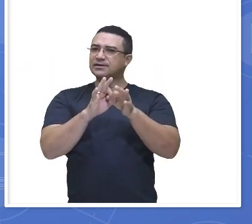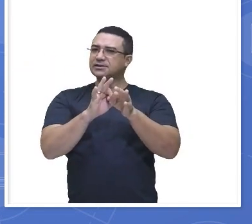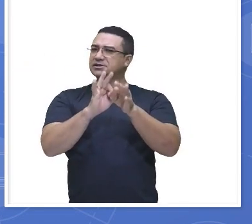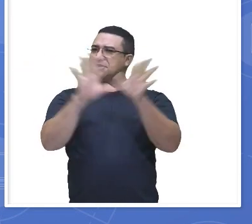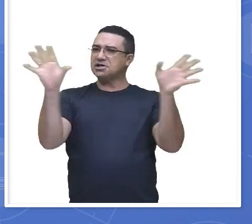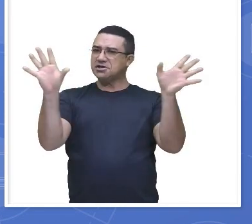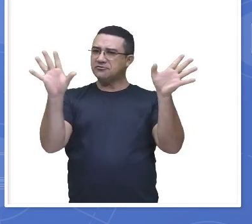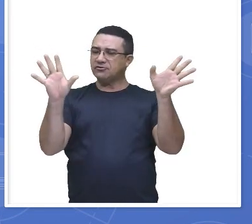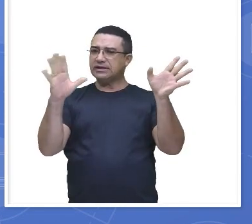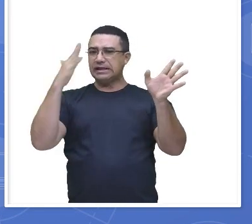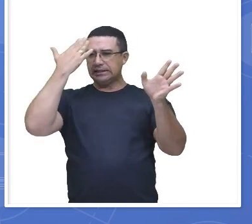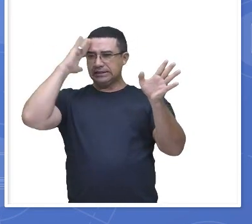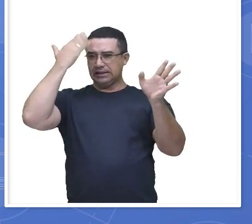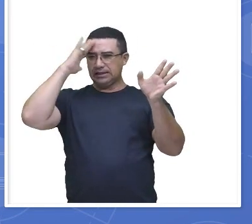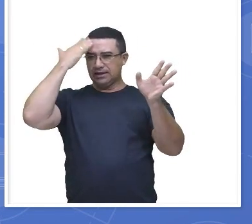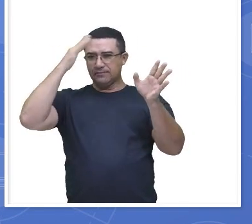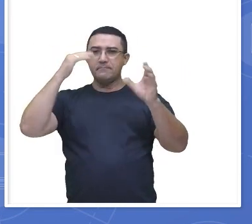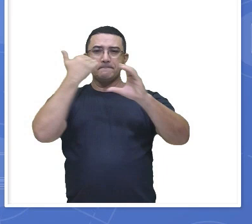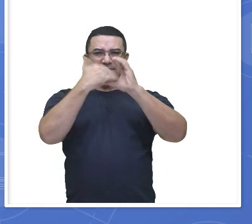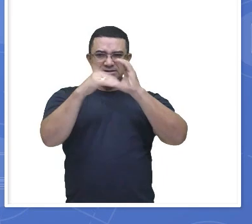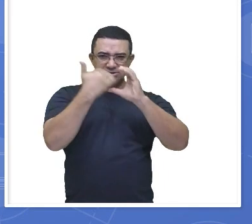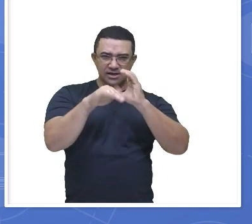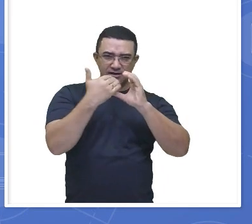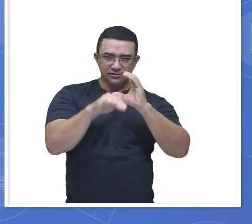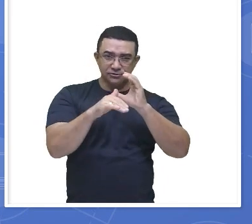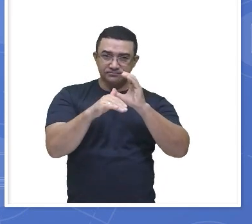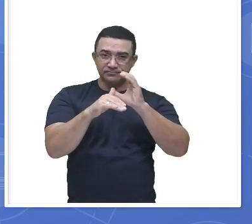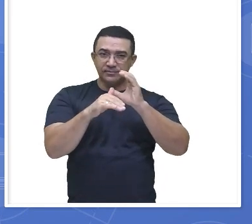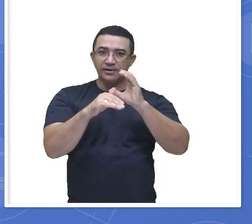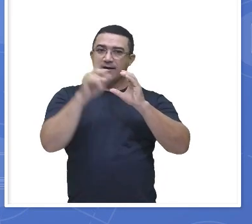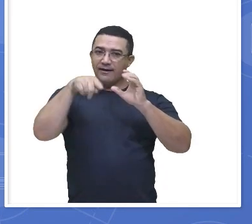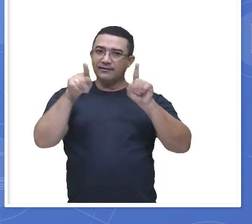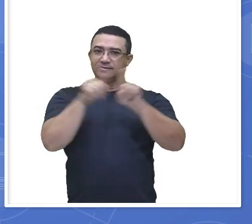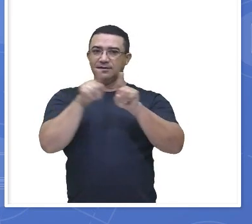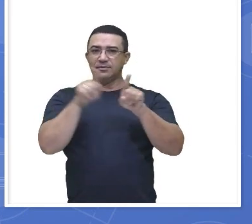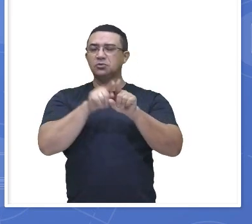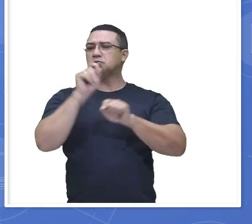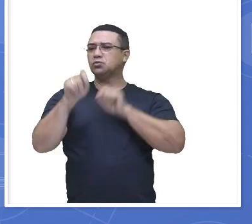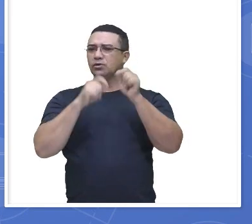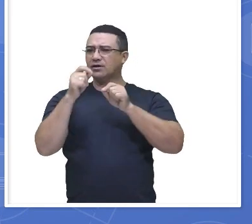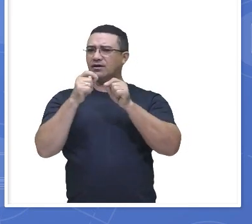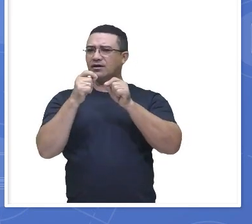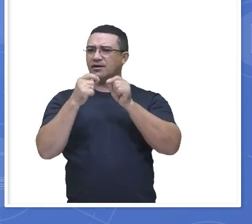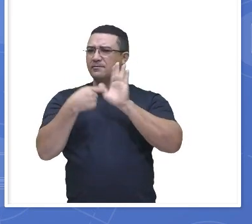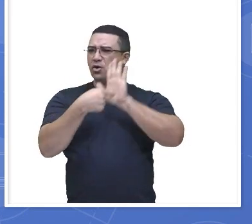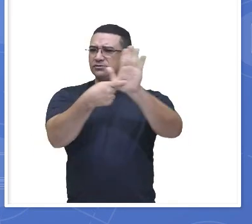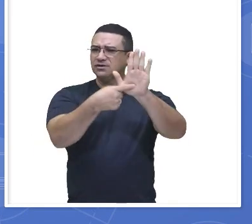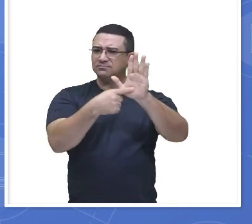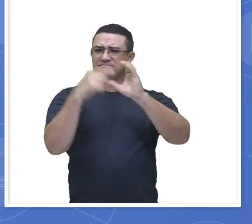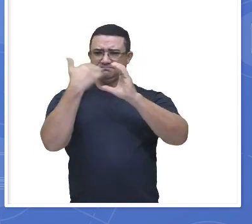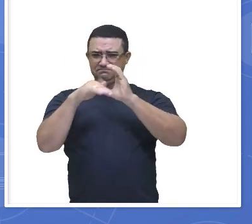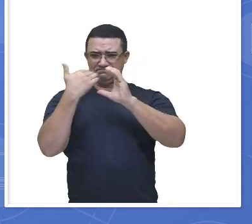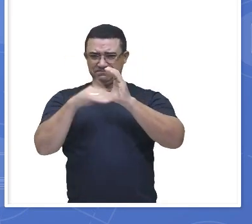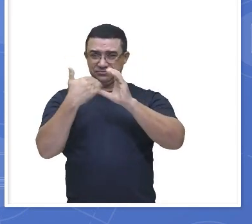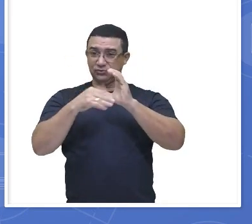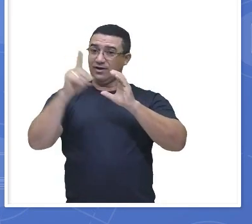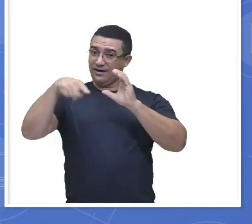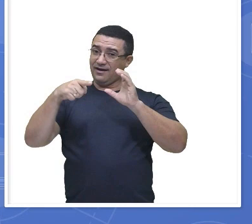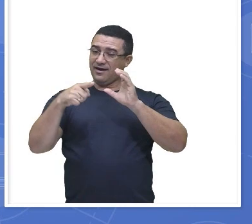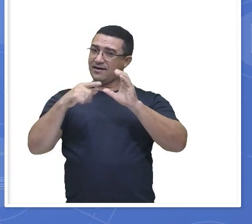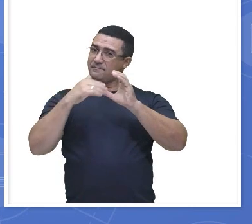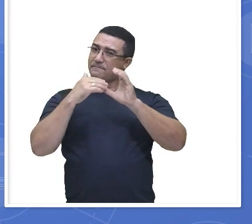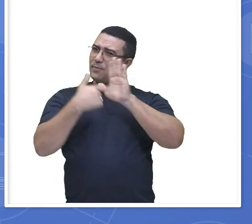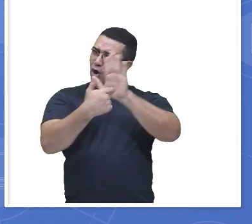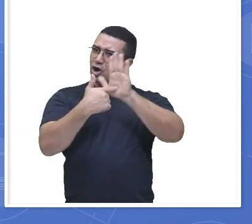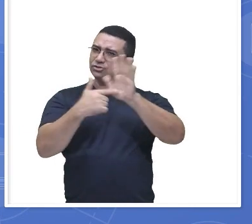uma mensagem. Isso é interessante porque trazer uma mensagem, o que significa trazer mensagem? O texto traz uma informação.